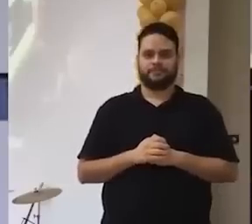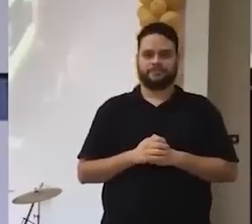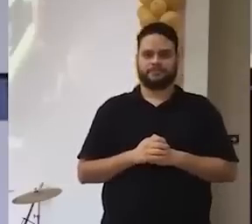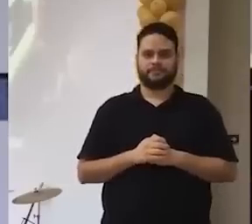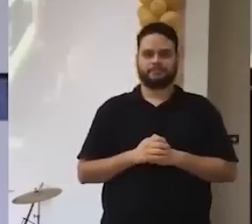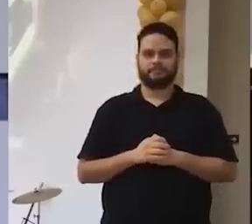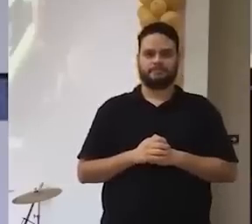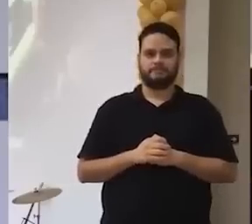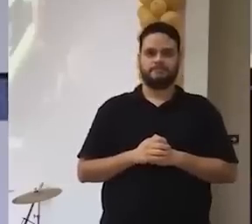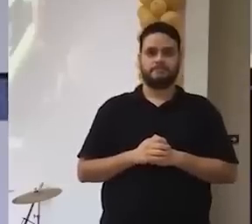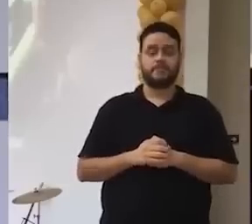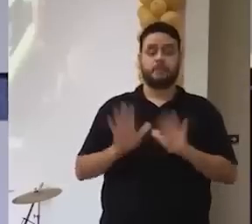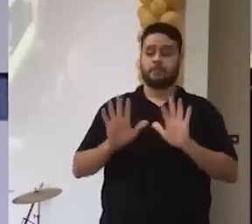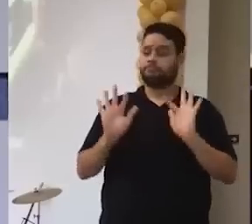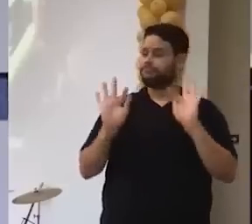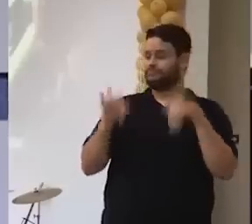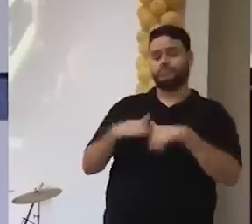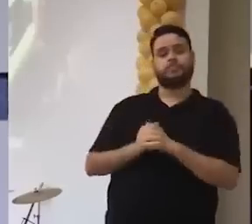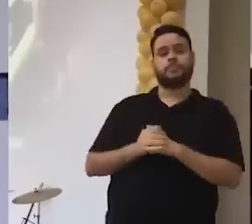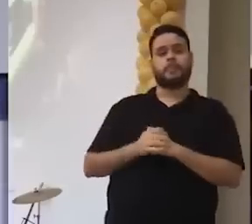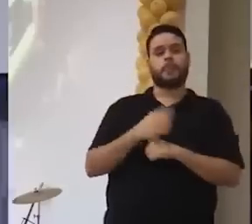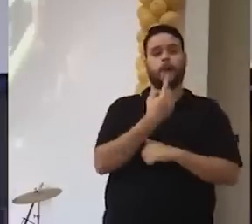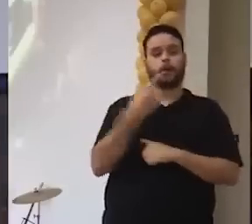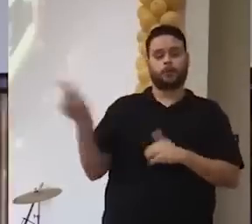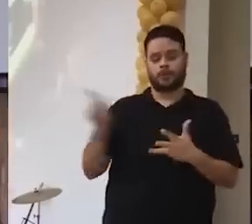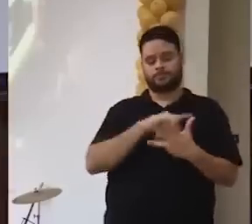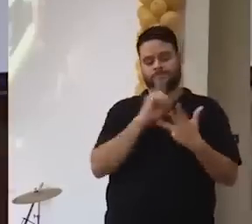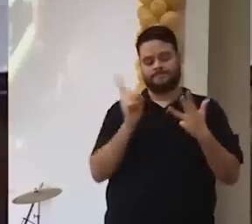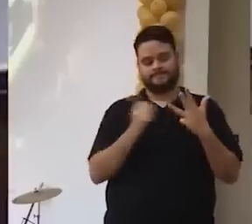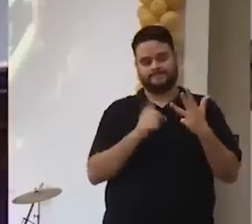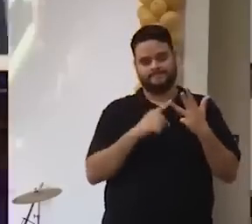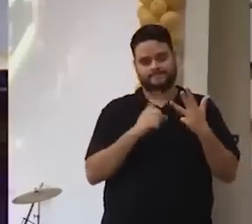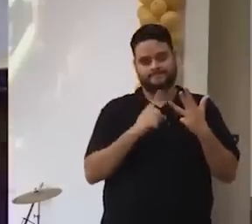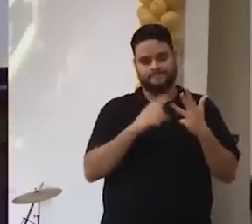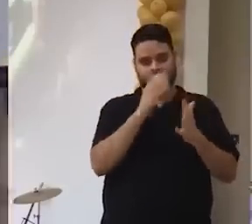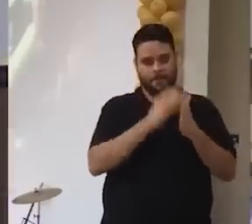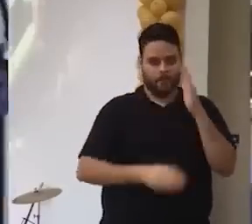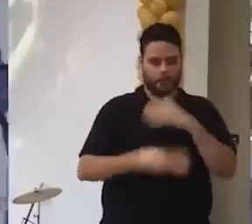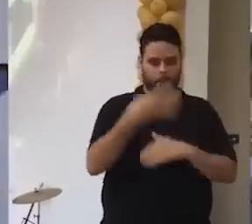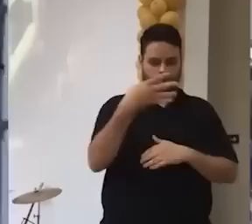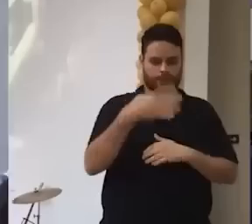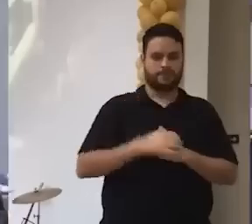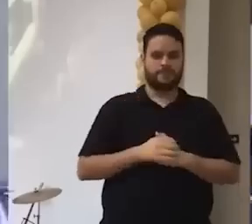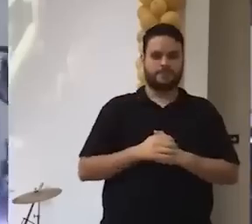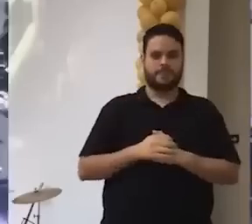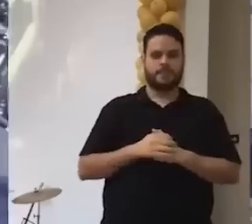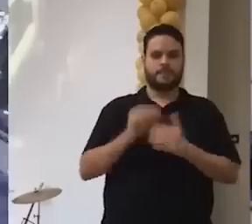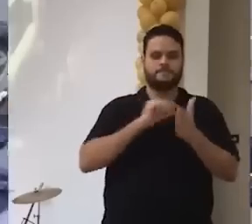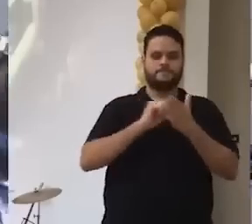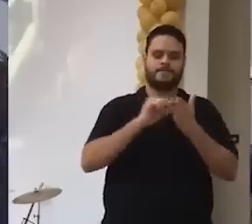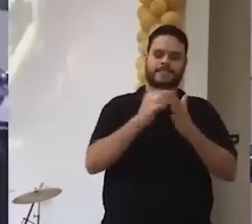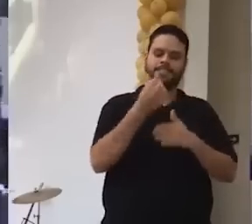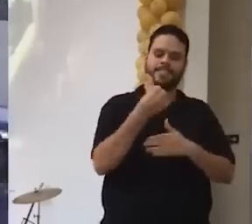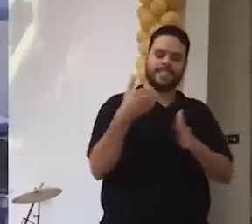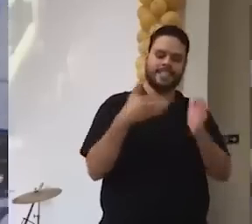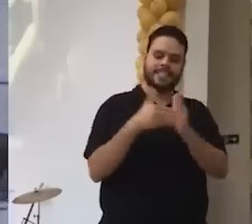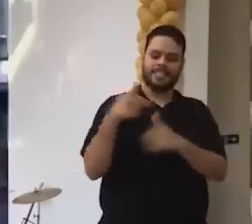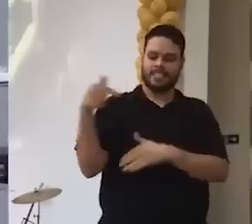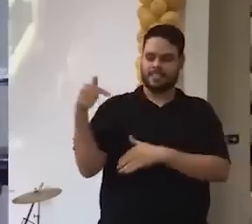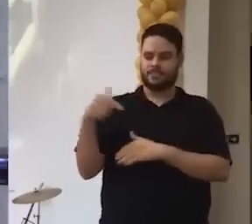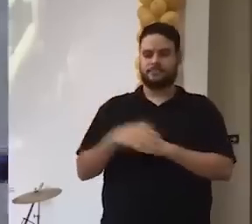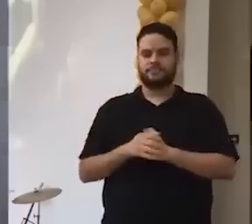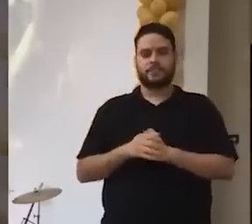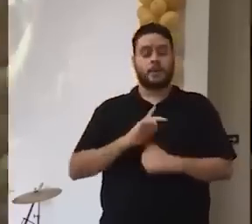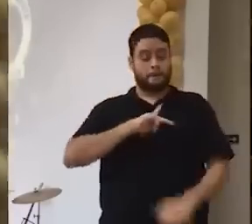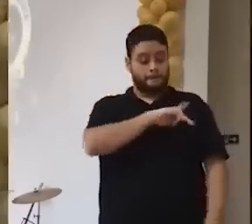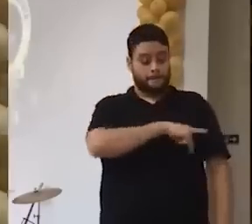Mas fechando, terminando, vamos para o último ladrão, quarto ladrão, capítulo 4, versos 6 e 7, confiram comigo. Paulo diz